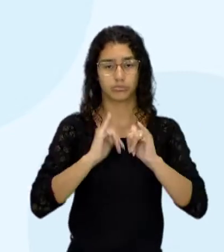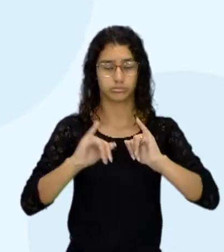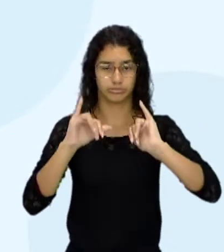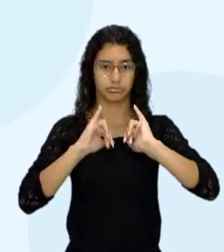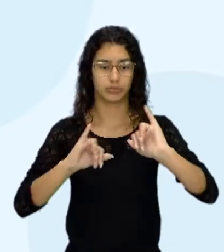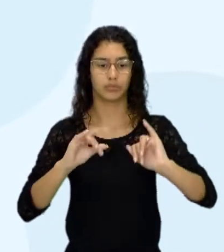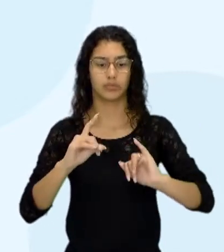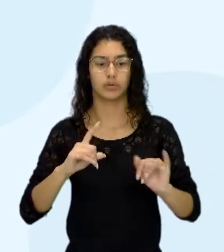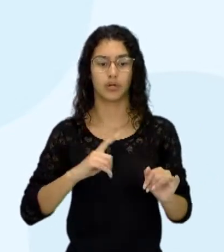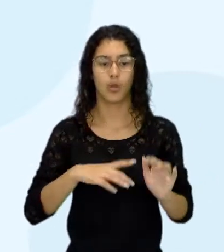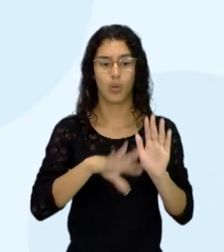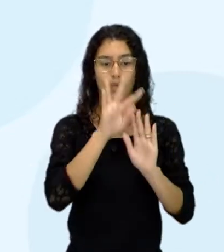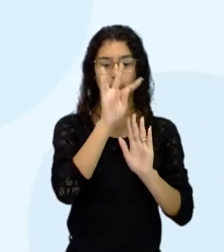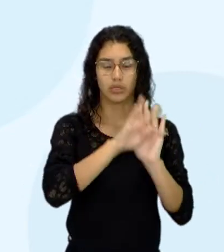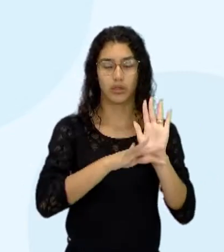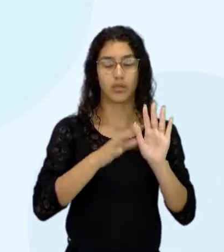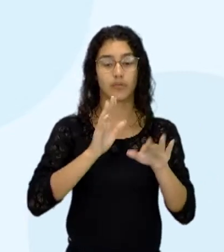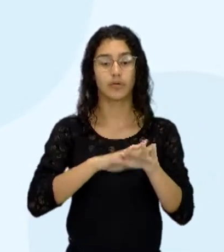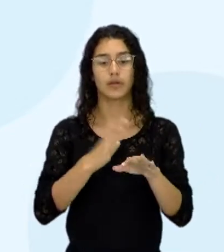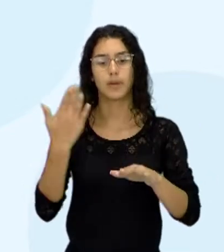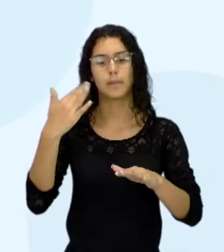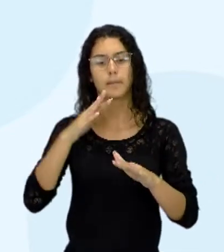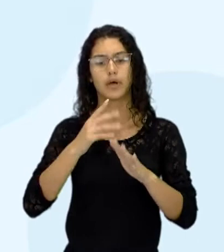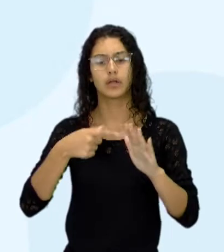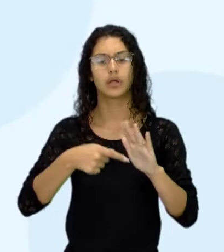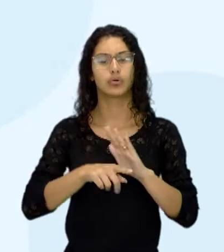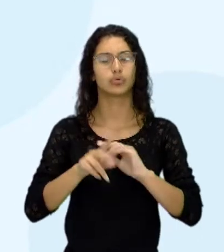texto jornalístico que vai tratar mais profundamente de